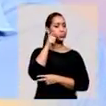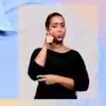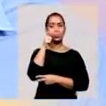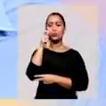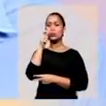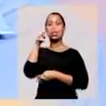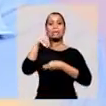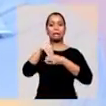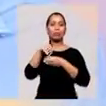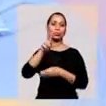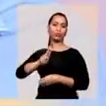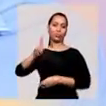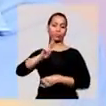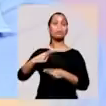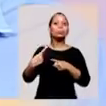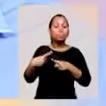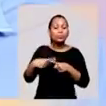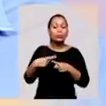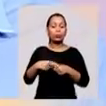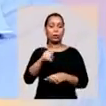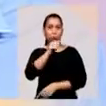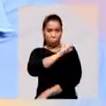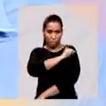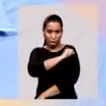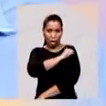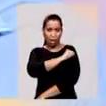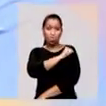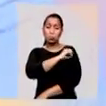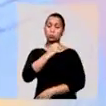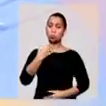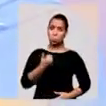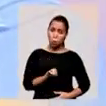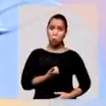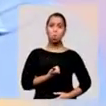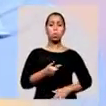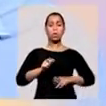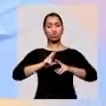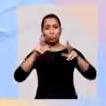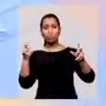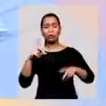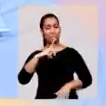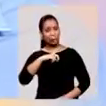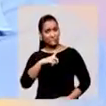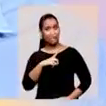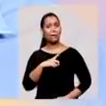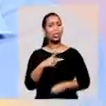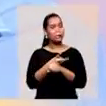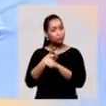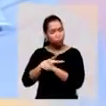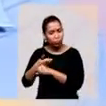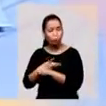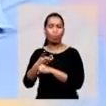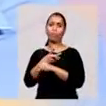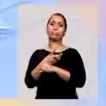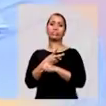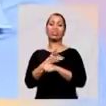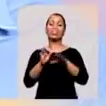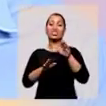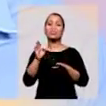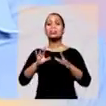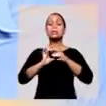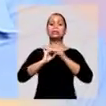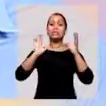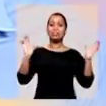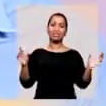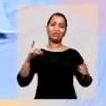também dentro da universidade. Por quê? Porque o aluno ele tem um bom comportamento, ele é diferenciado, ele busca e muitas vezes se